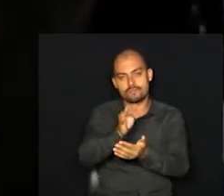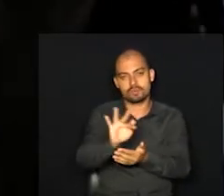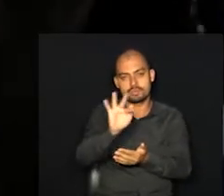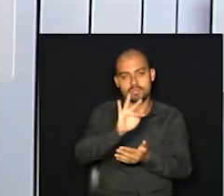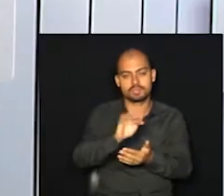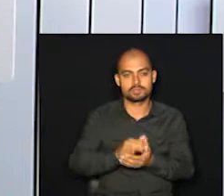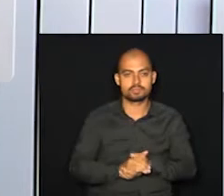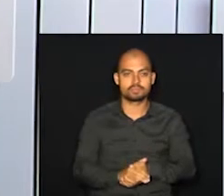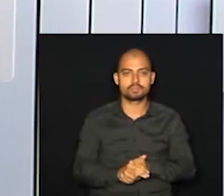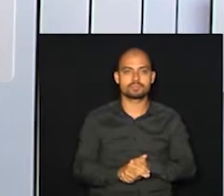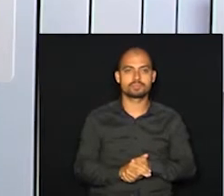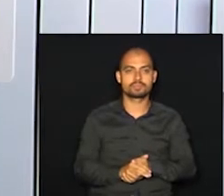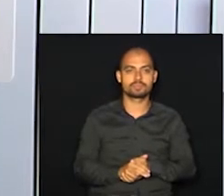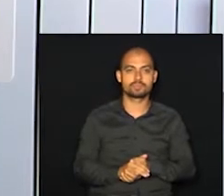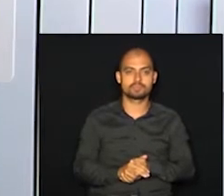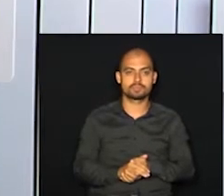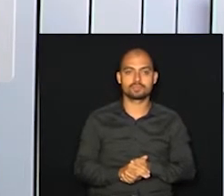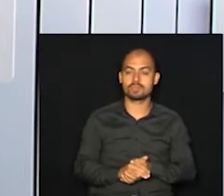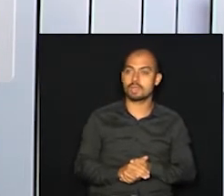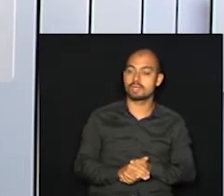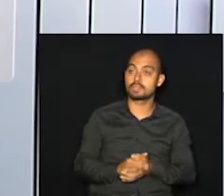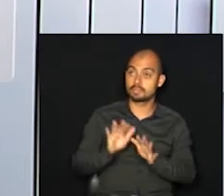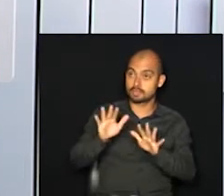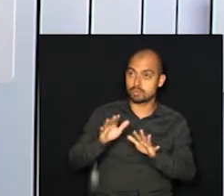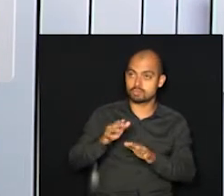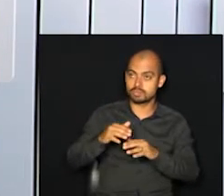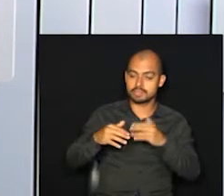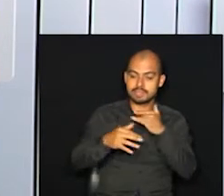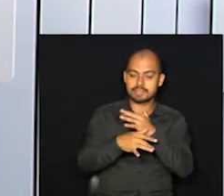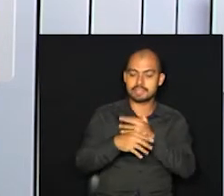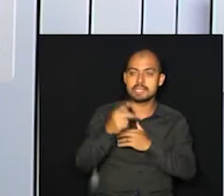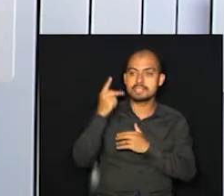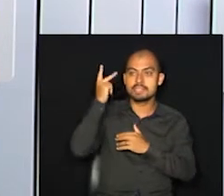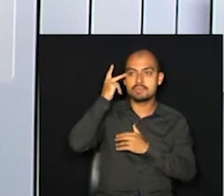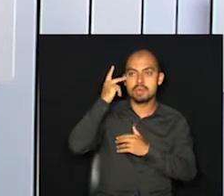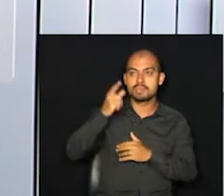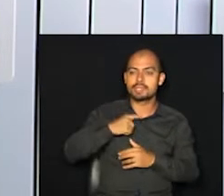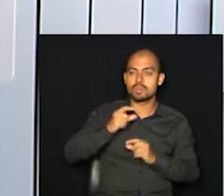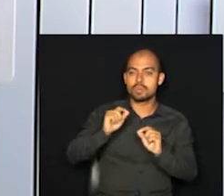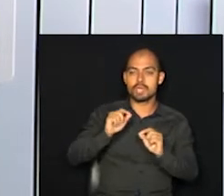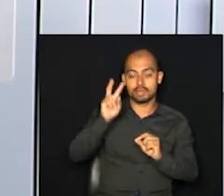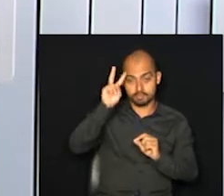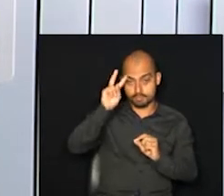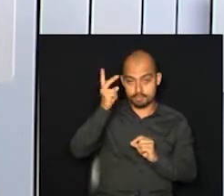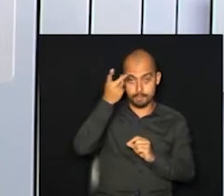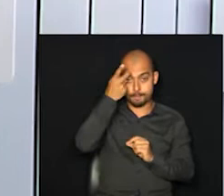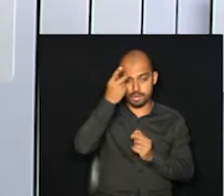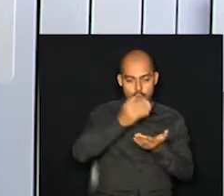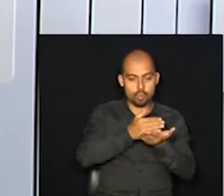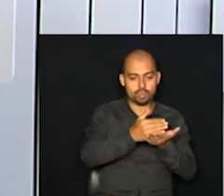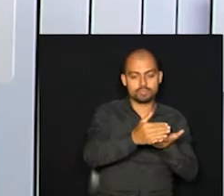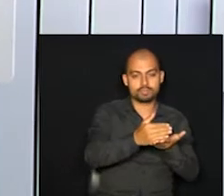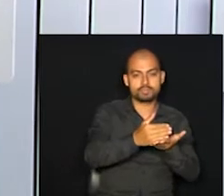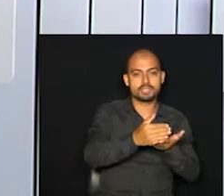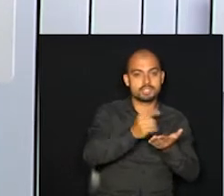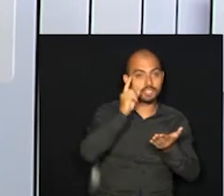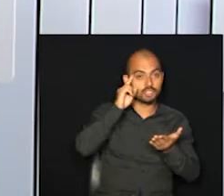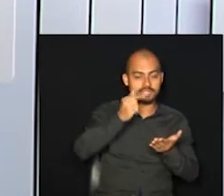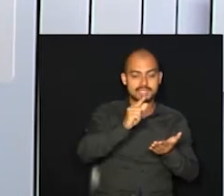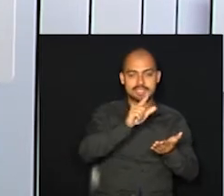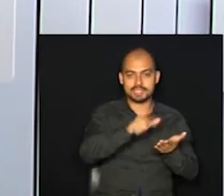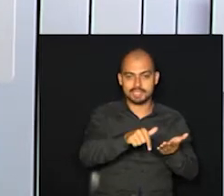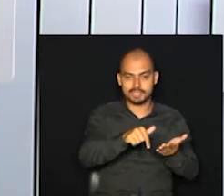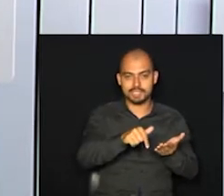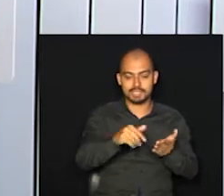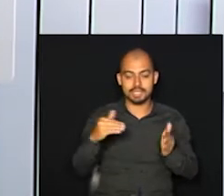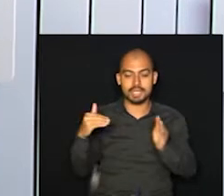neste momento, na cidade de São Paulo, acontece a Virada da Consciência. Começou no dia 17 e vai até o dia 30